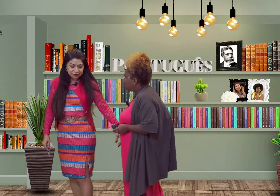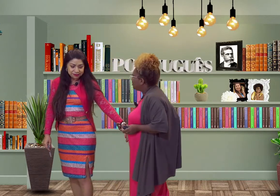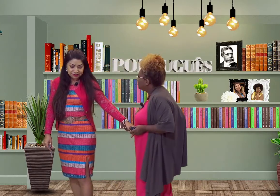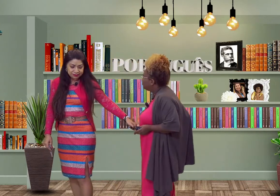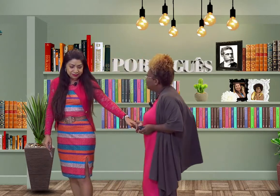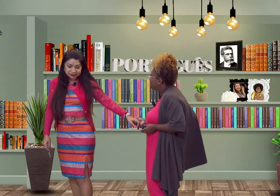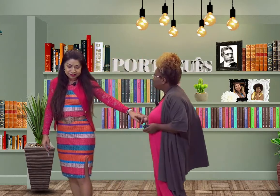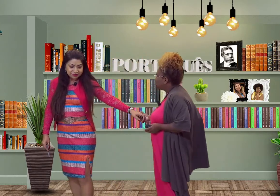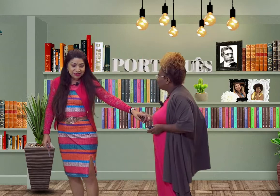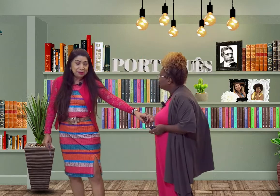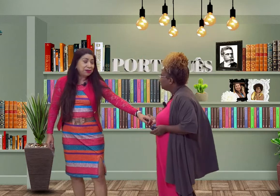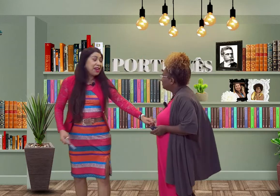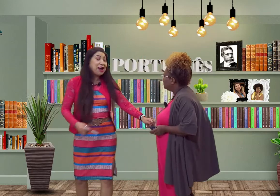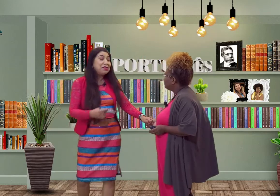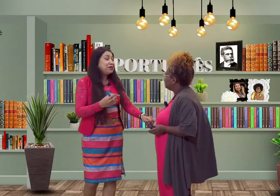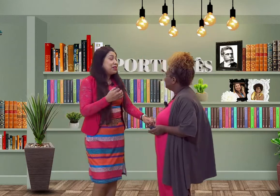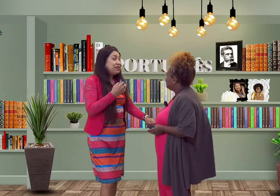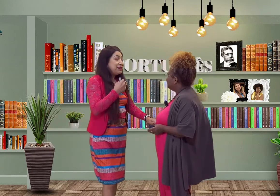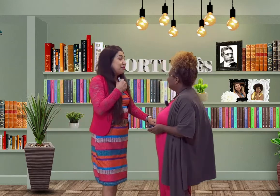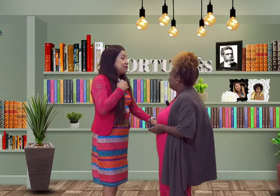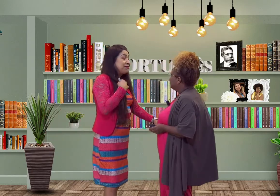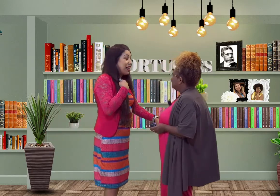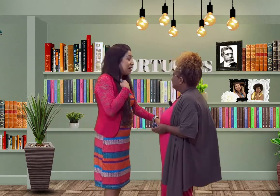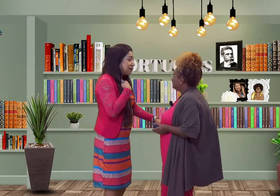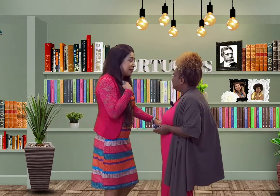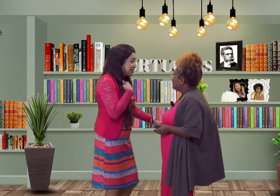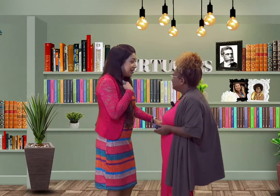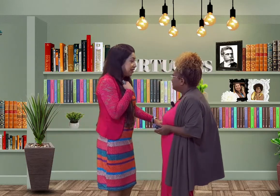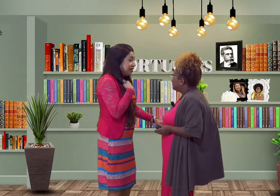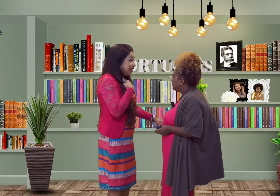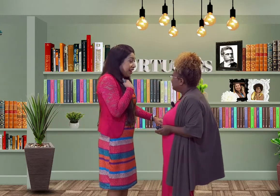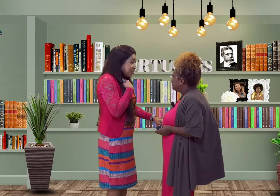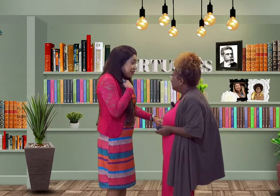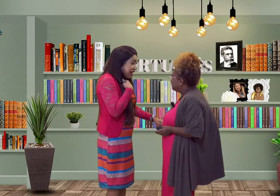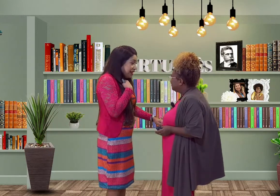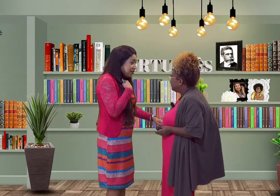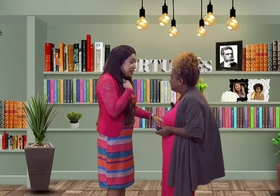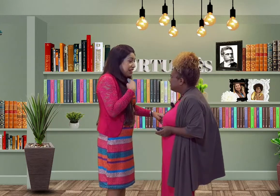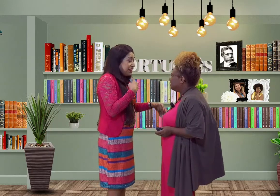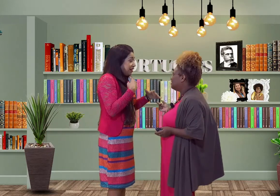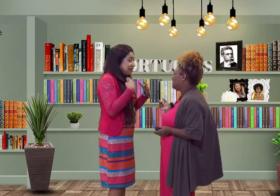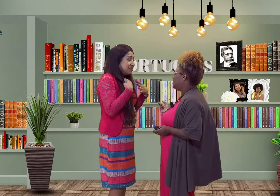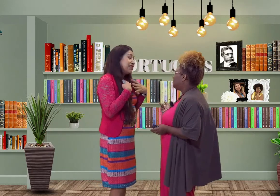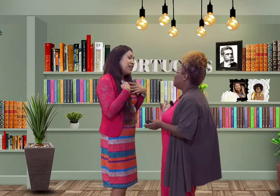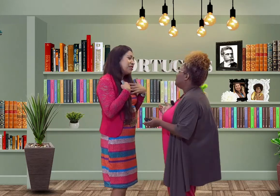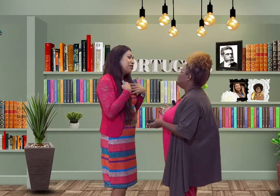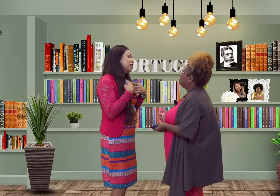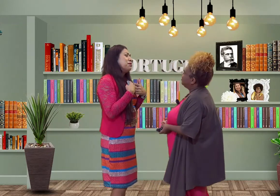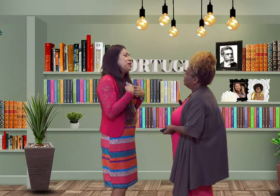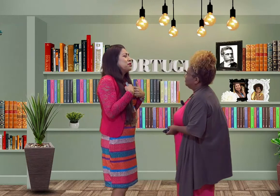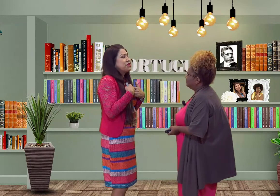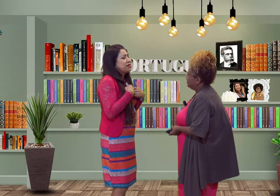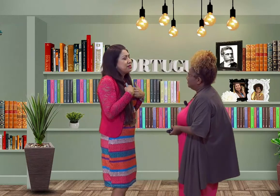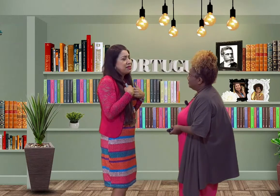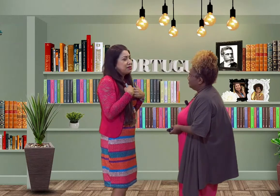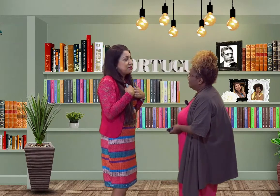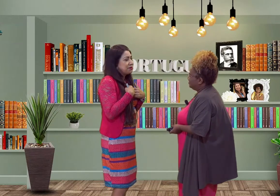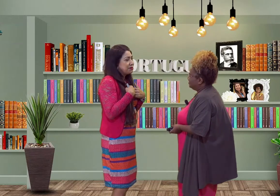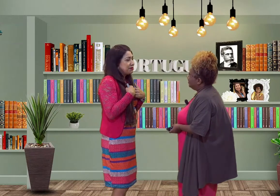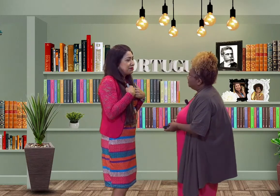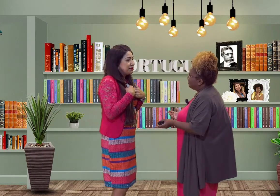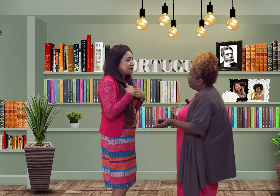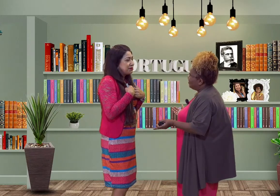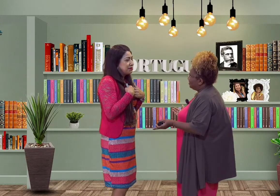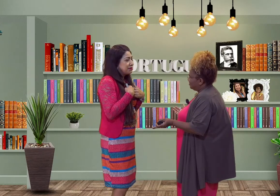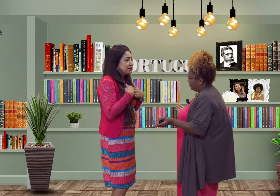pode me ajudar. Por que não pode te ajudar? Porque é algo que não dá para ser ajudado. É dentro, é no meu